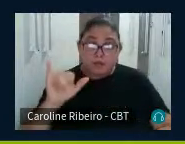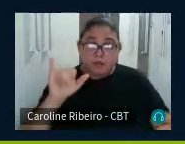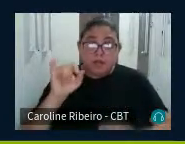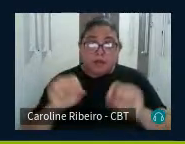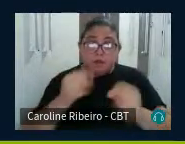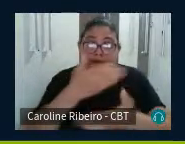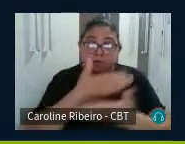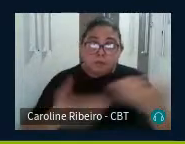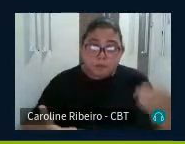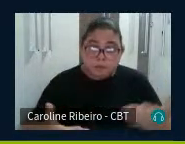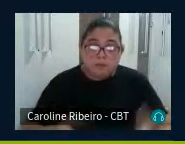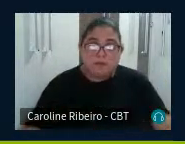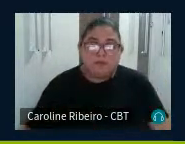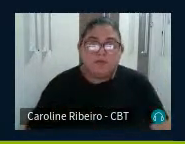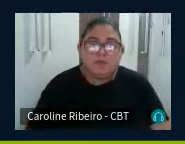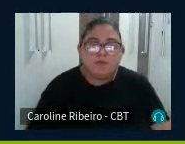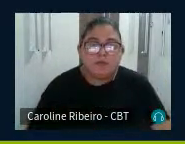perda, né?